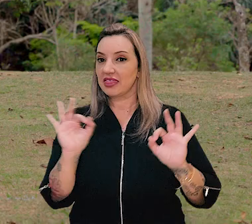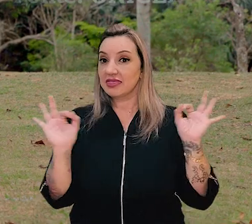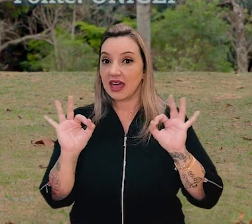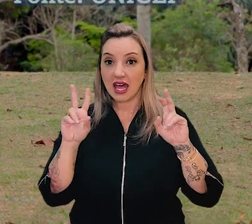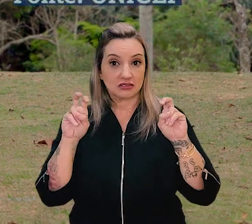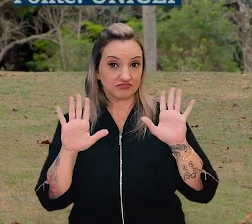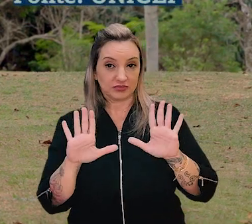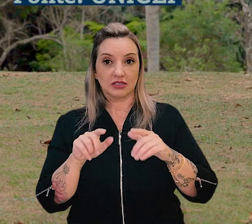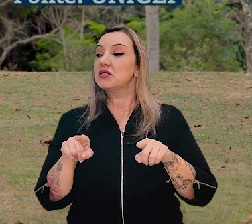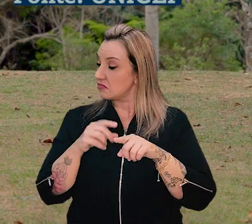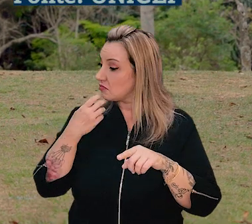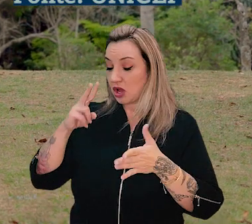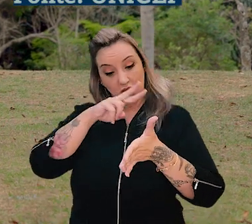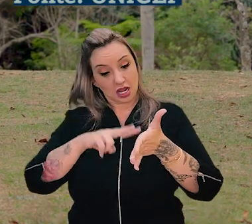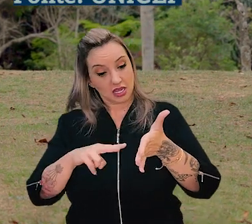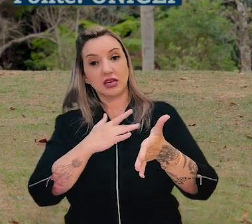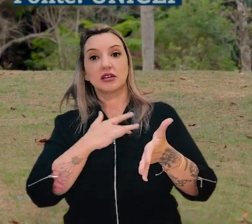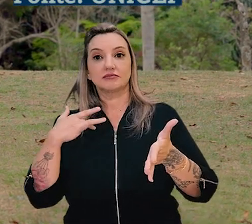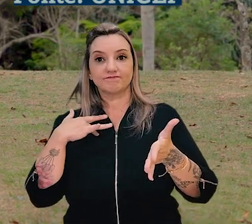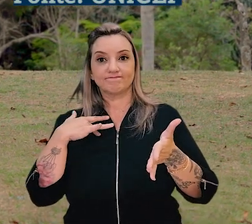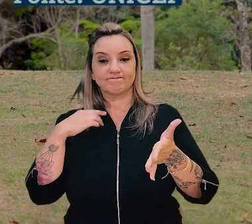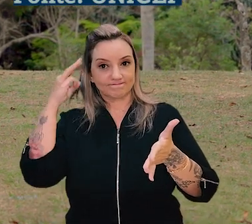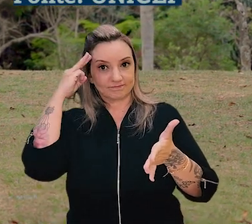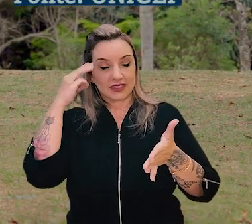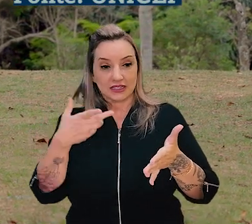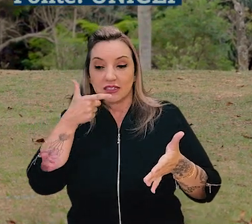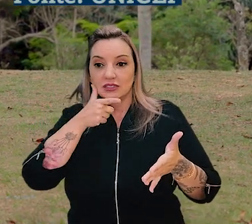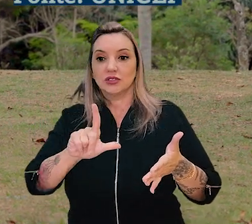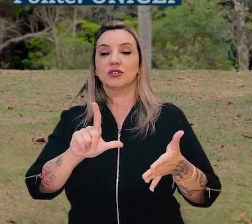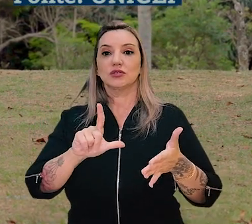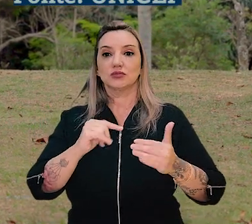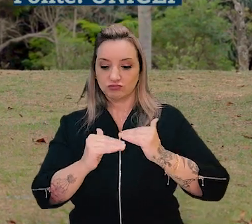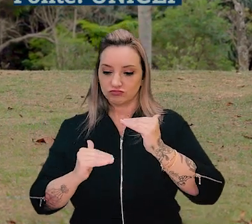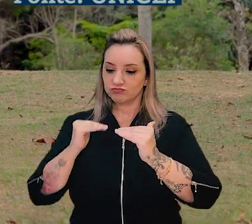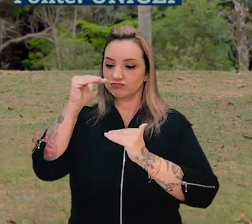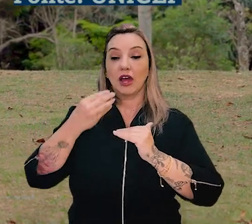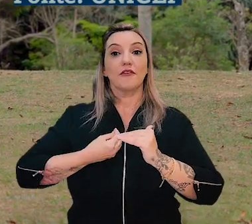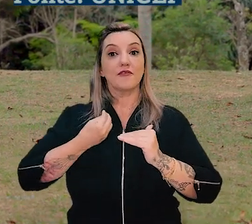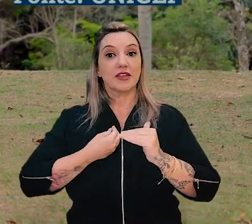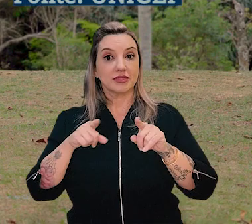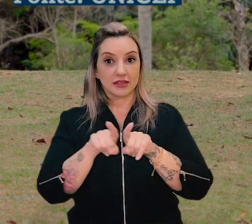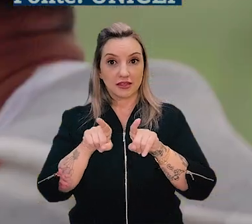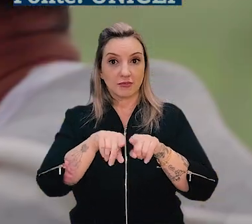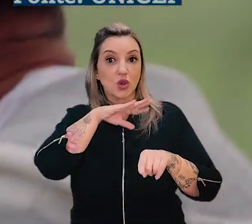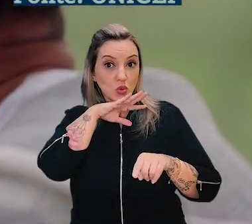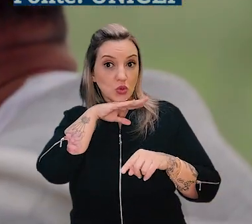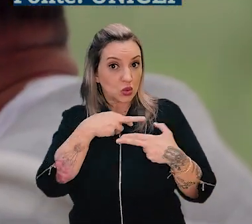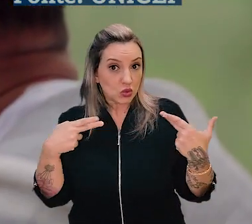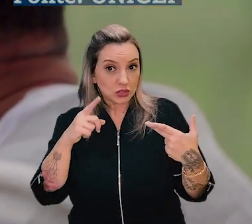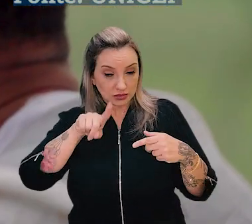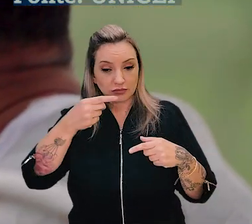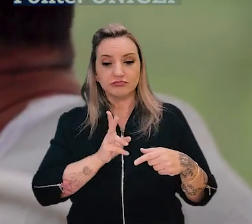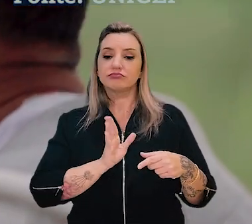Eu li que a saúde mental é o bem-estar. É você conseguir passar pelas coisas na sua vida, até mesmo as coisas ruins, e depois